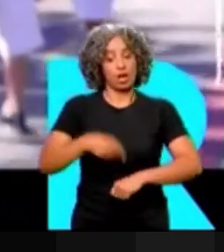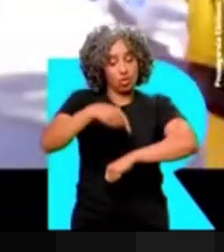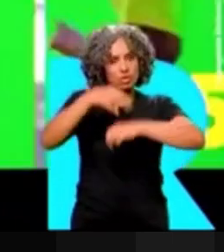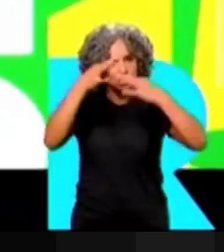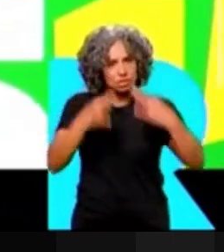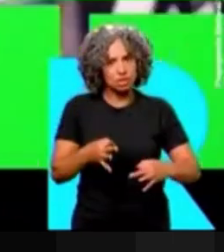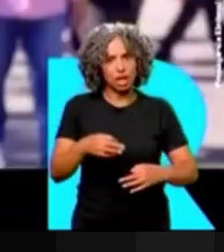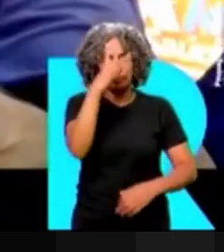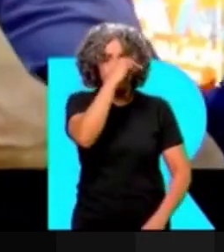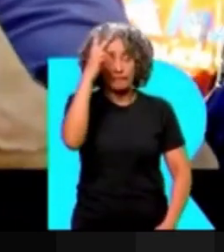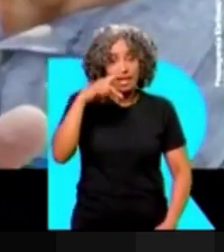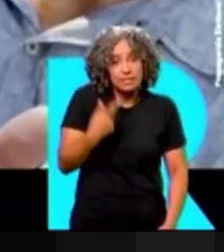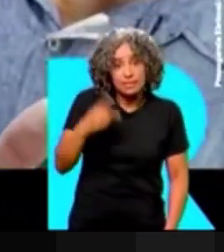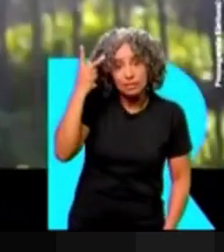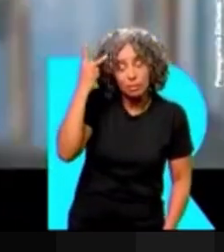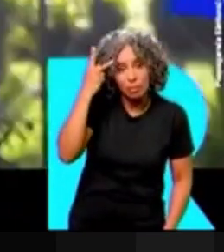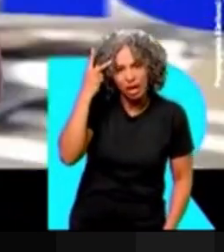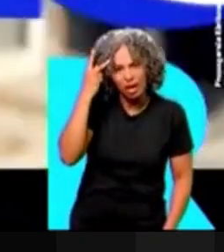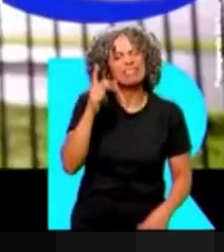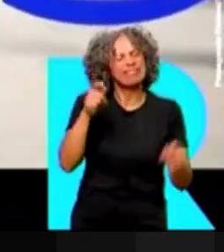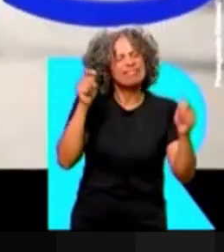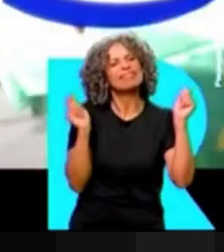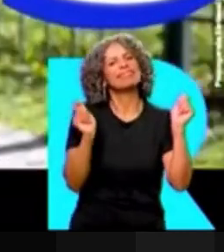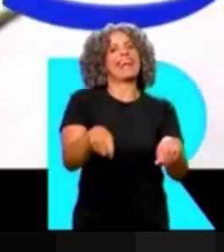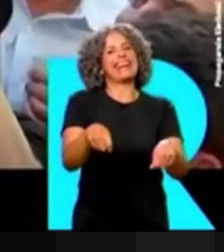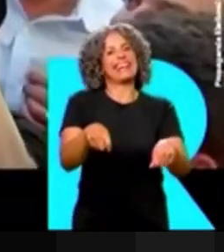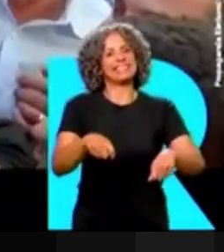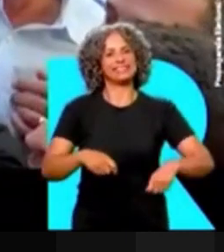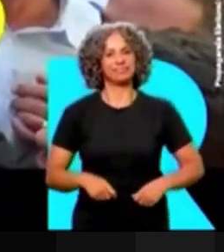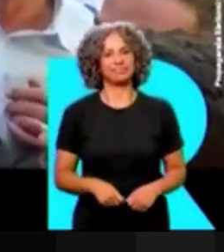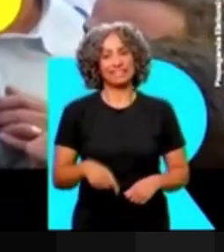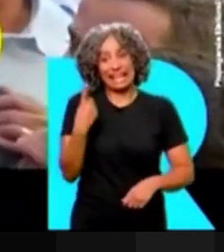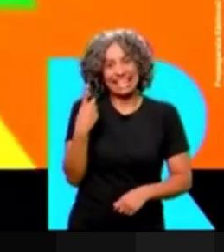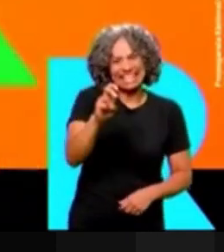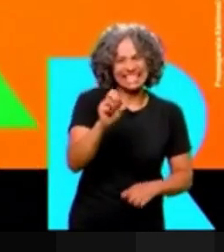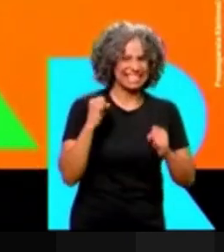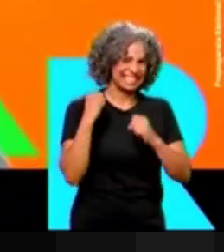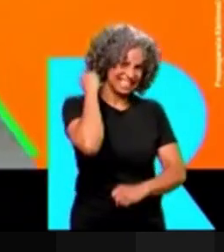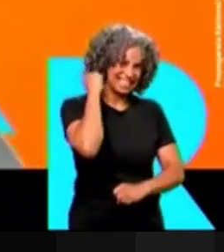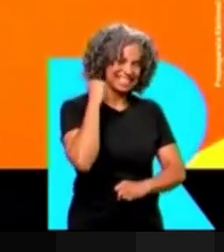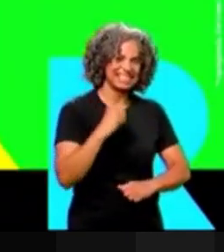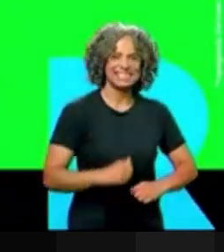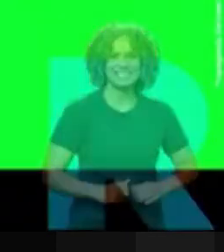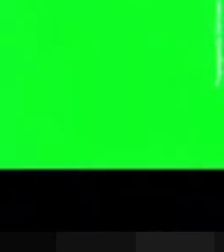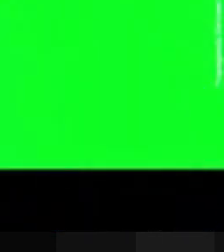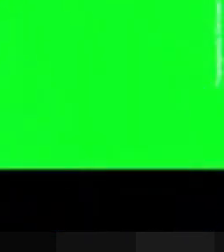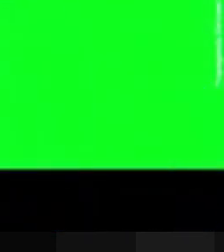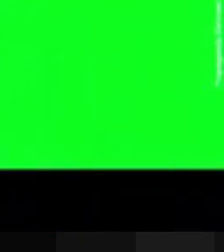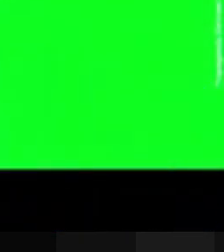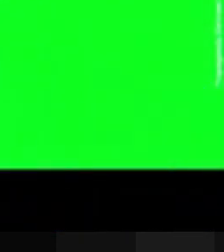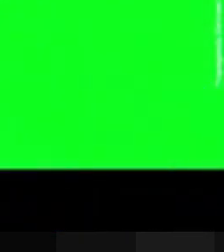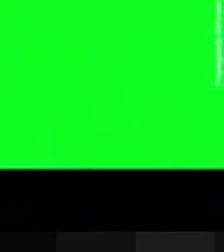E nessa hora, que ser prefeito de São Paulo, vale a pena. É 15.